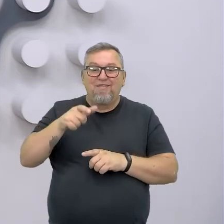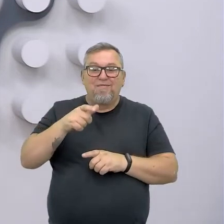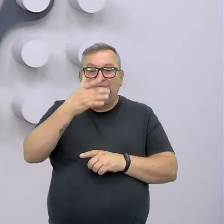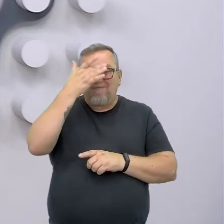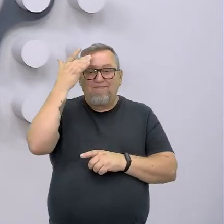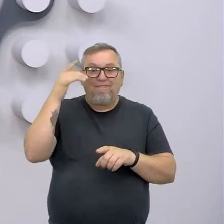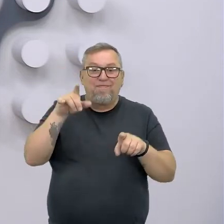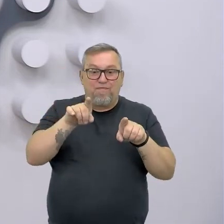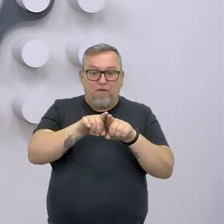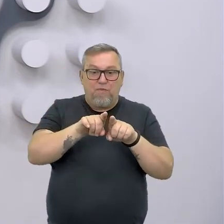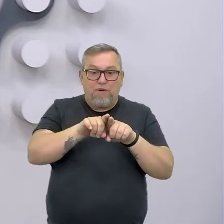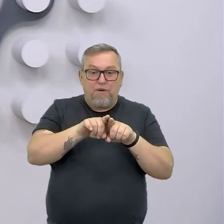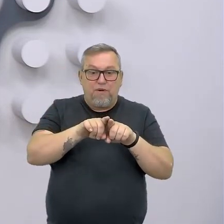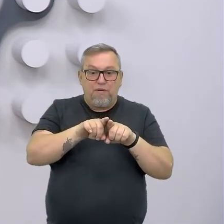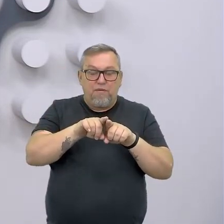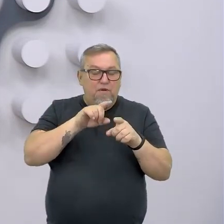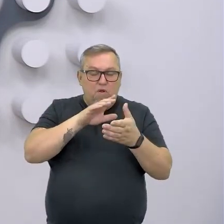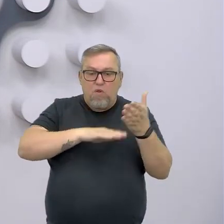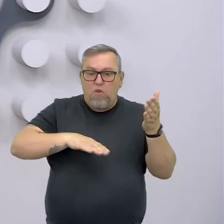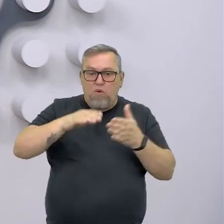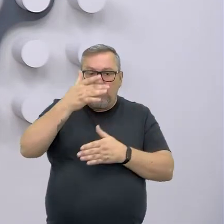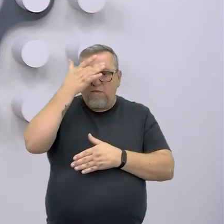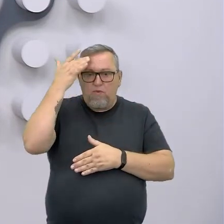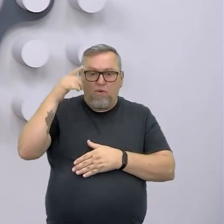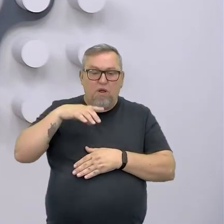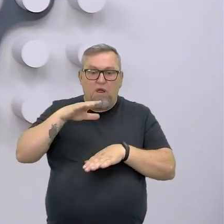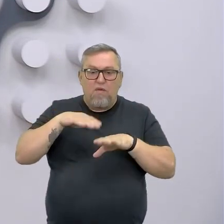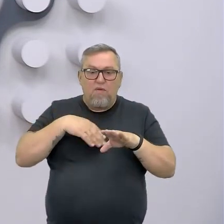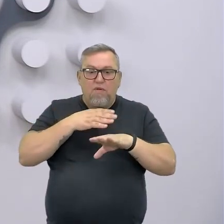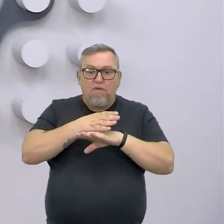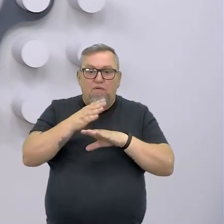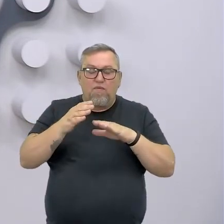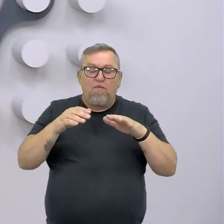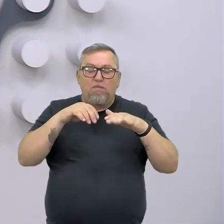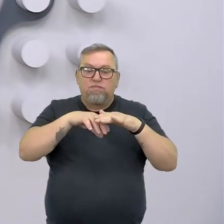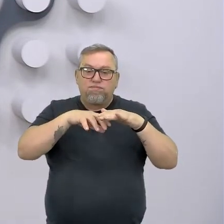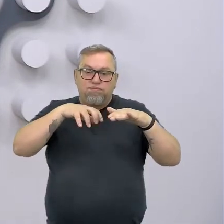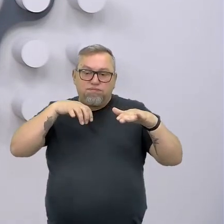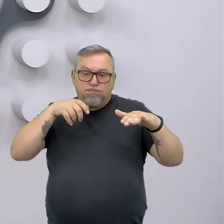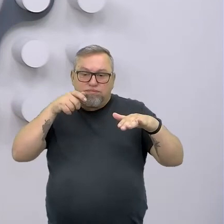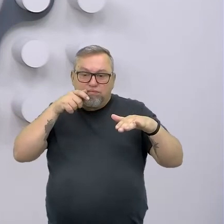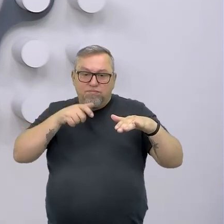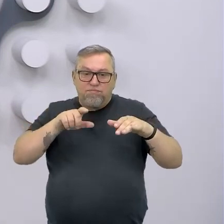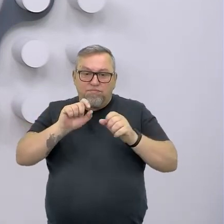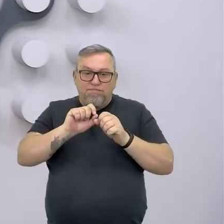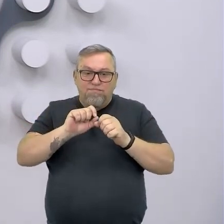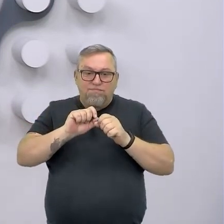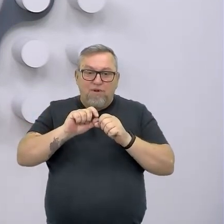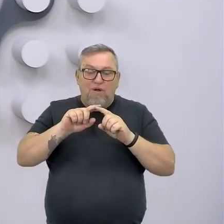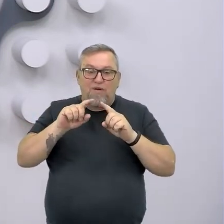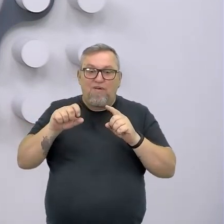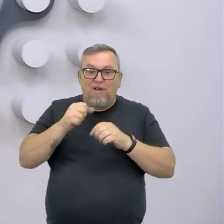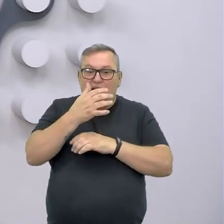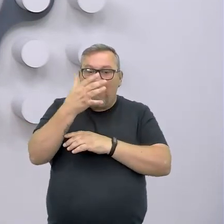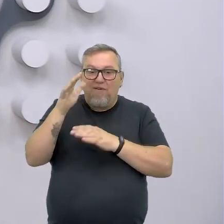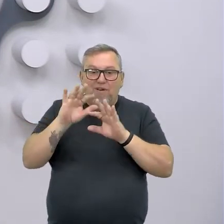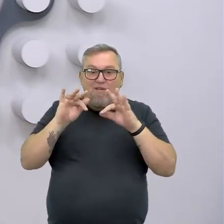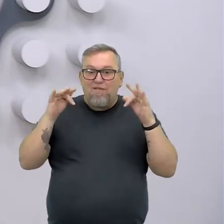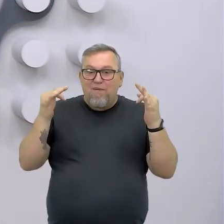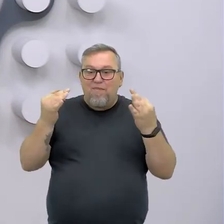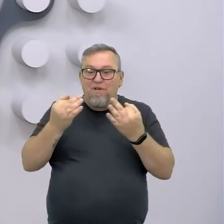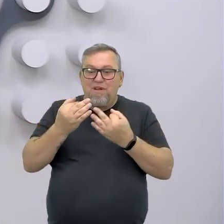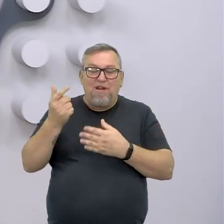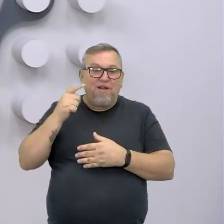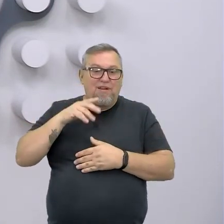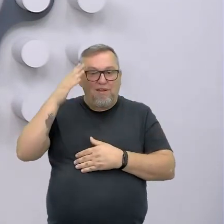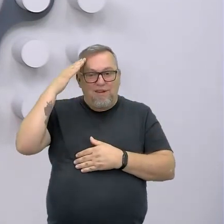pessoas em geral, né? Muitas pessoas vão em arquivos para construir a sua árvore genealógica, entender